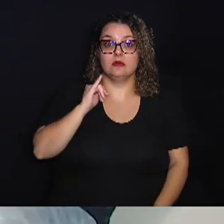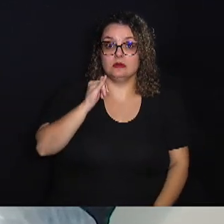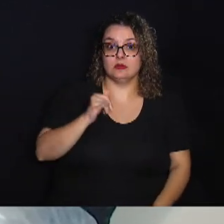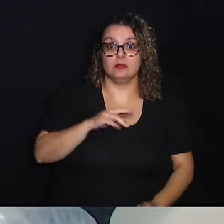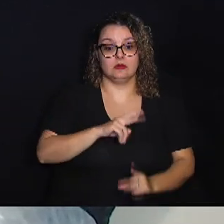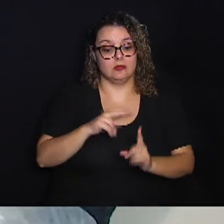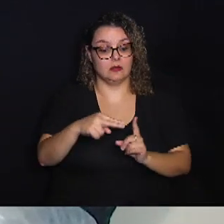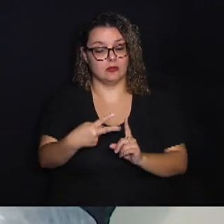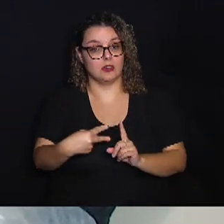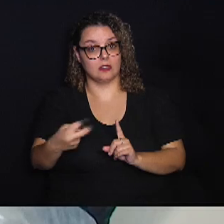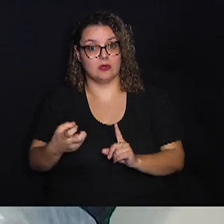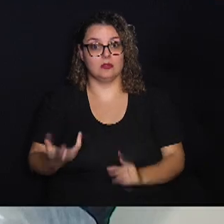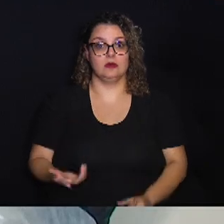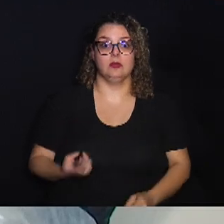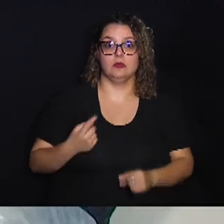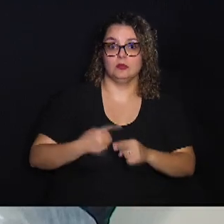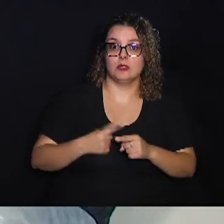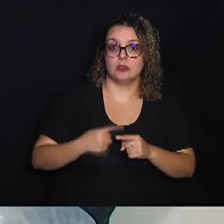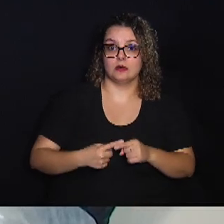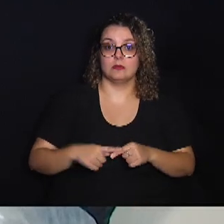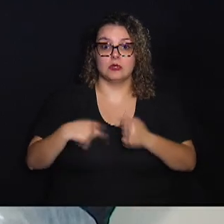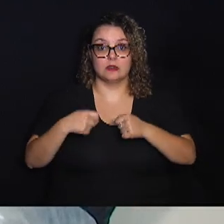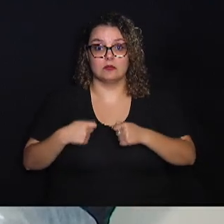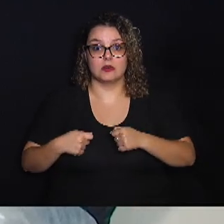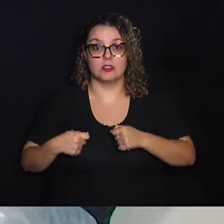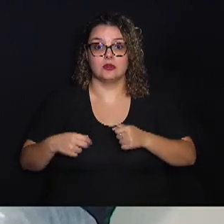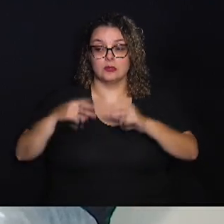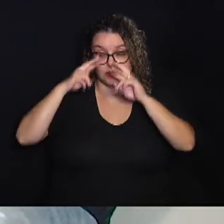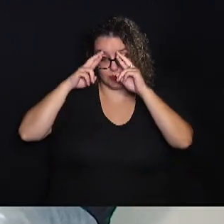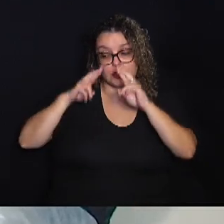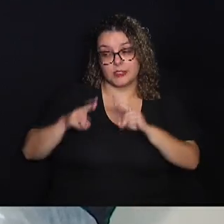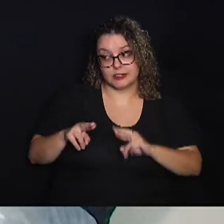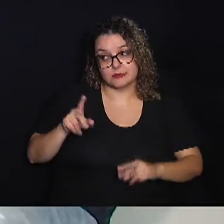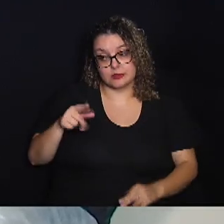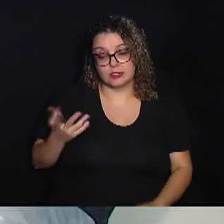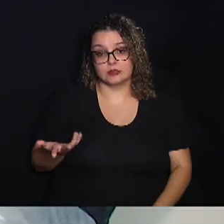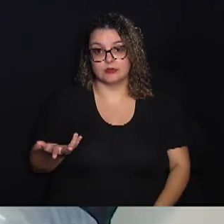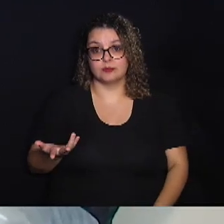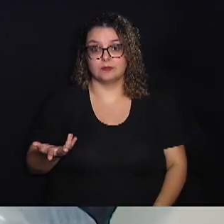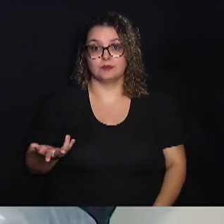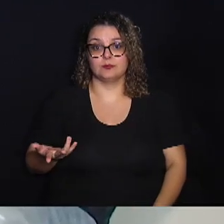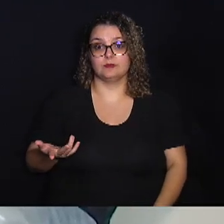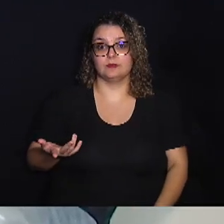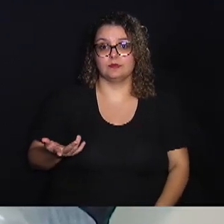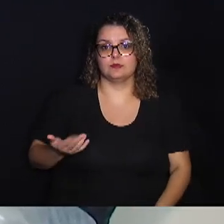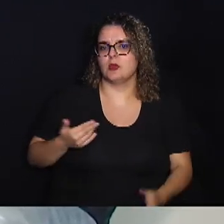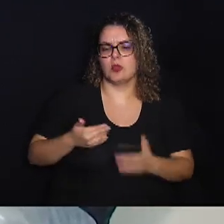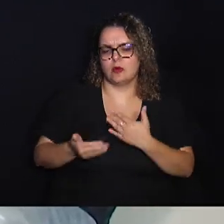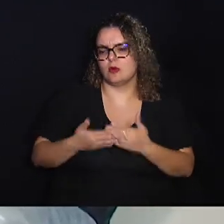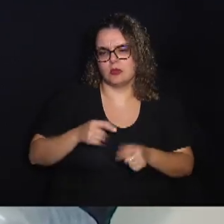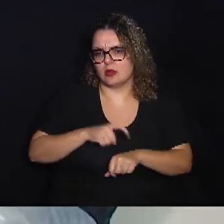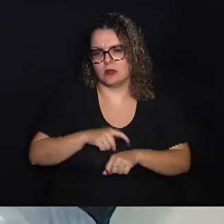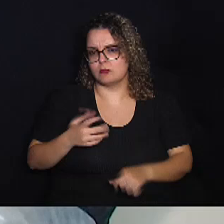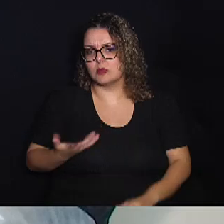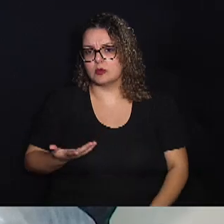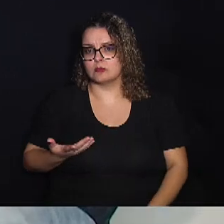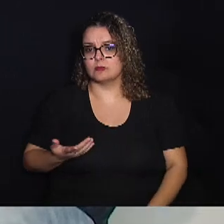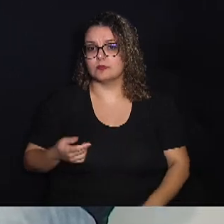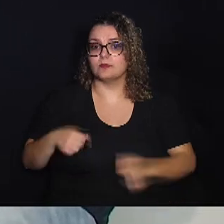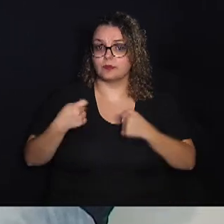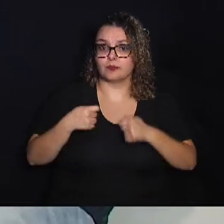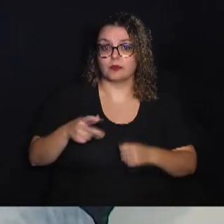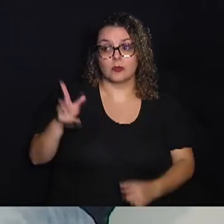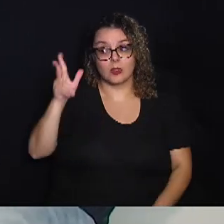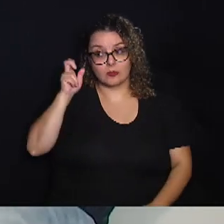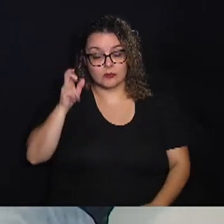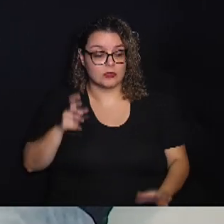de vista, porque a gente precisa muito trabalhar a questão do respeito, né? Para qualquer situação, precisa ouvir o outro,